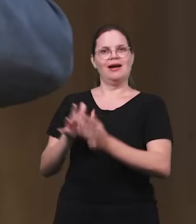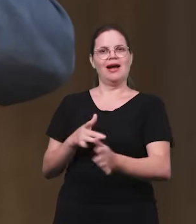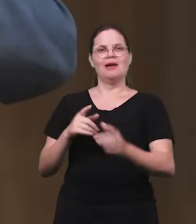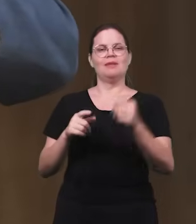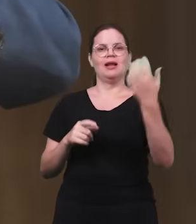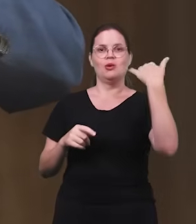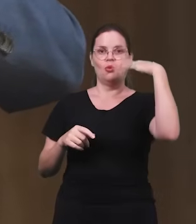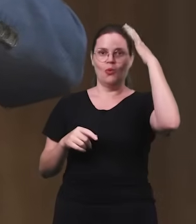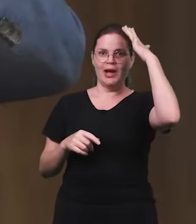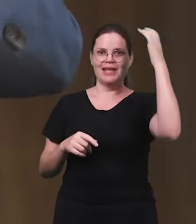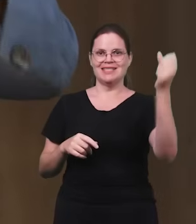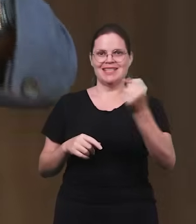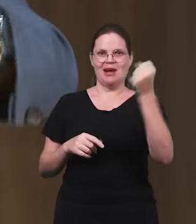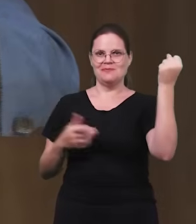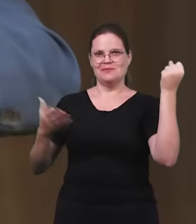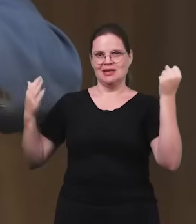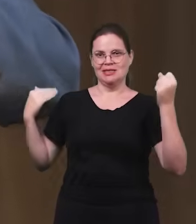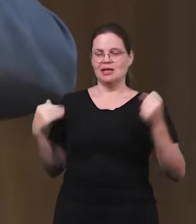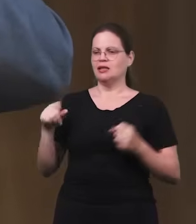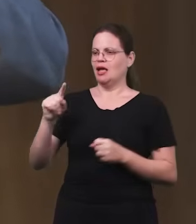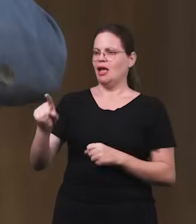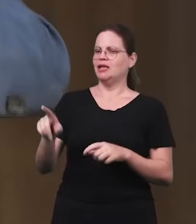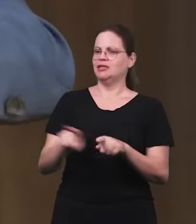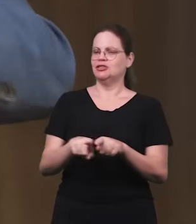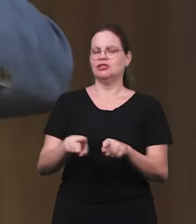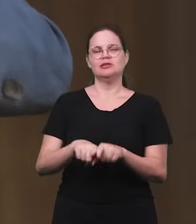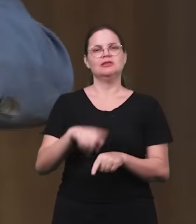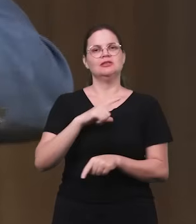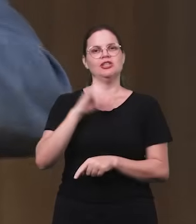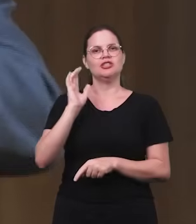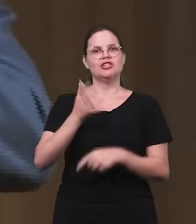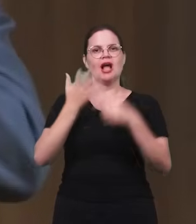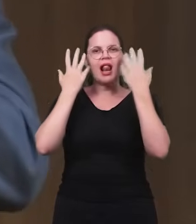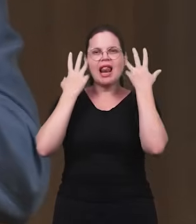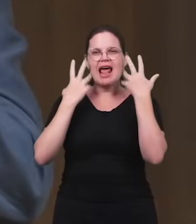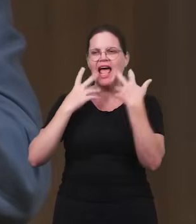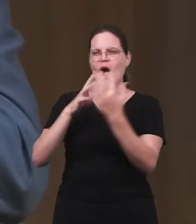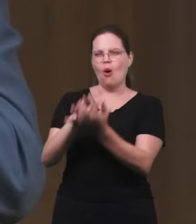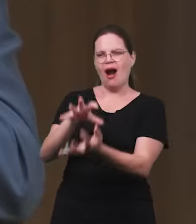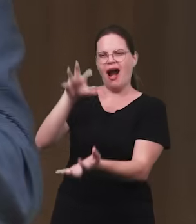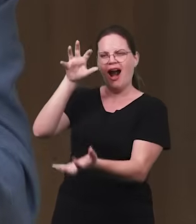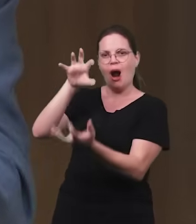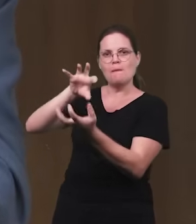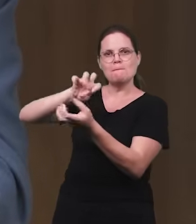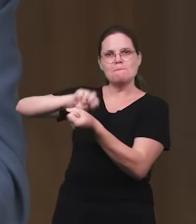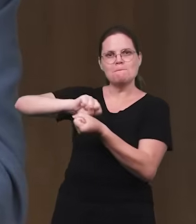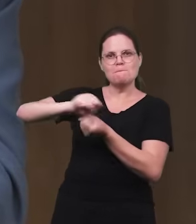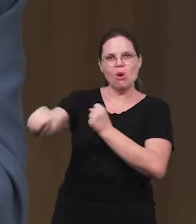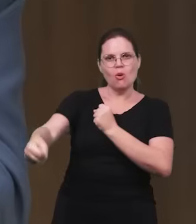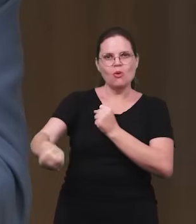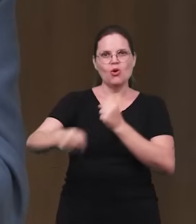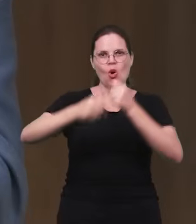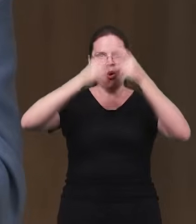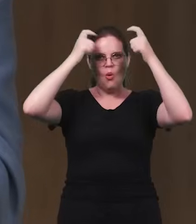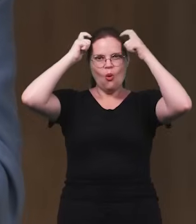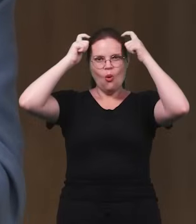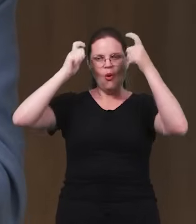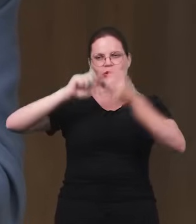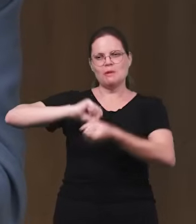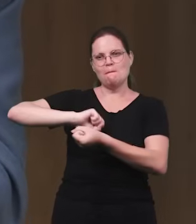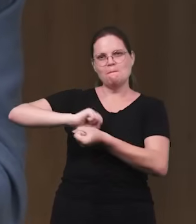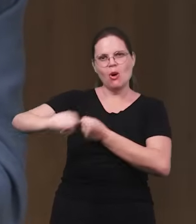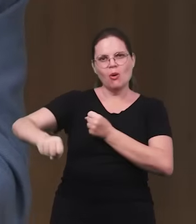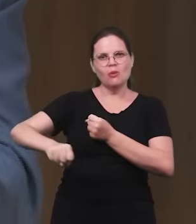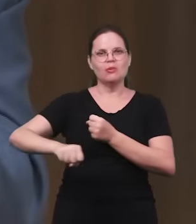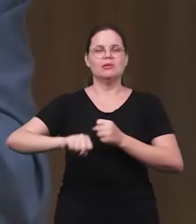palácio, que tinha vencido o leão, o urso. Então ele, para aquelas crianças, era simplesmente algo fantástico,